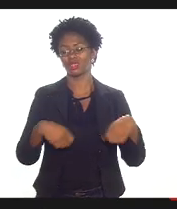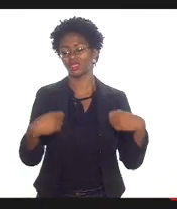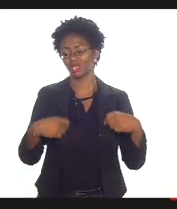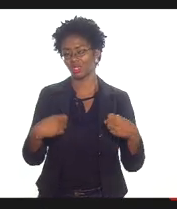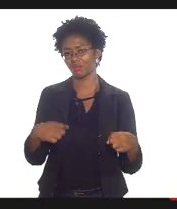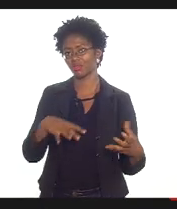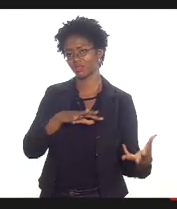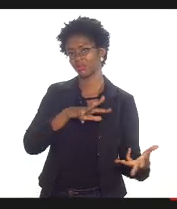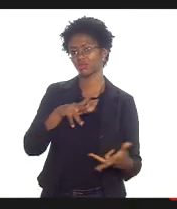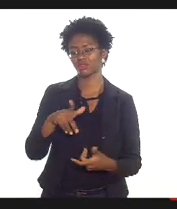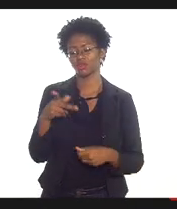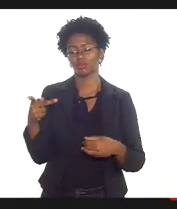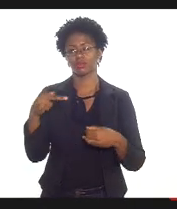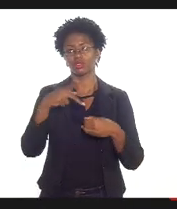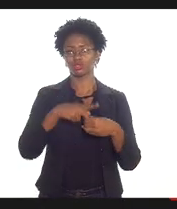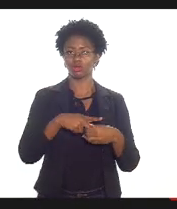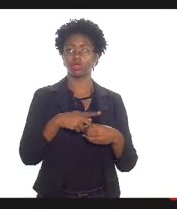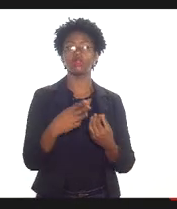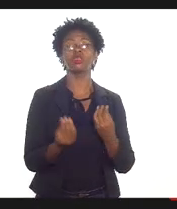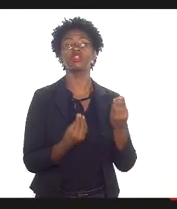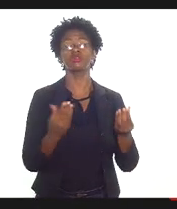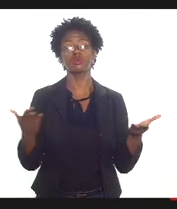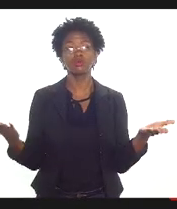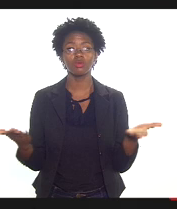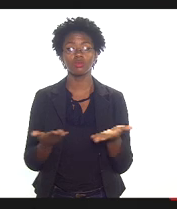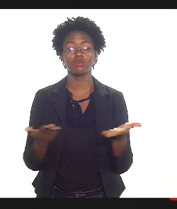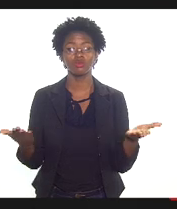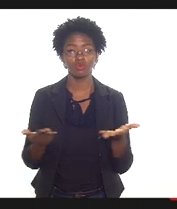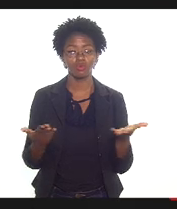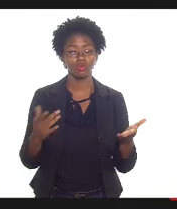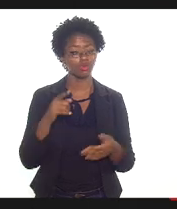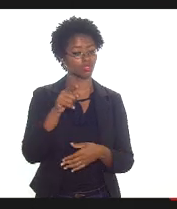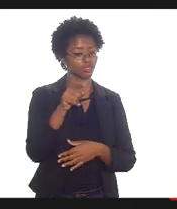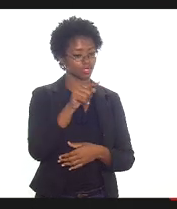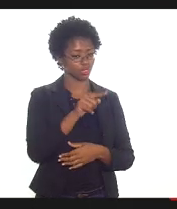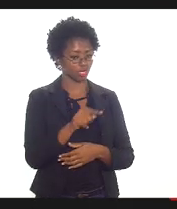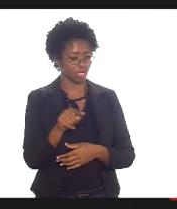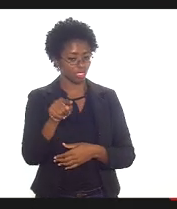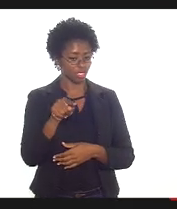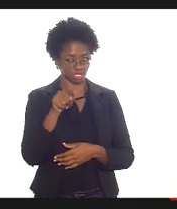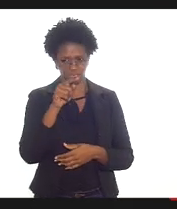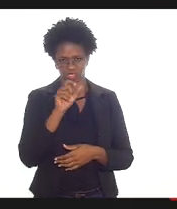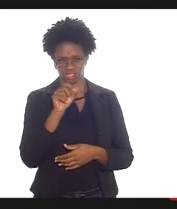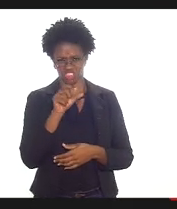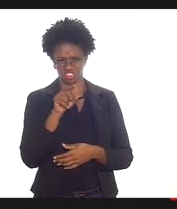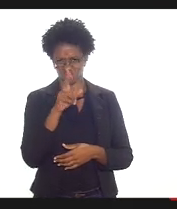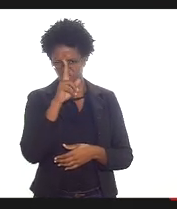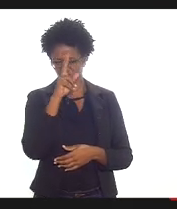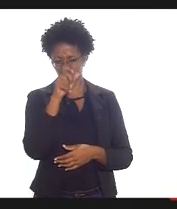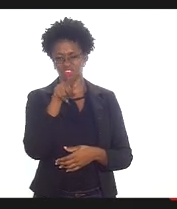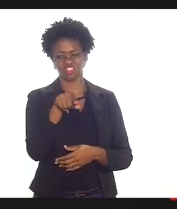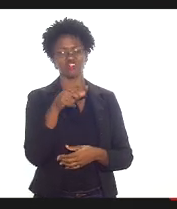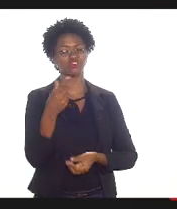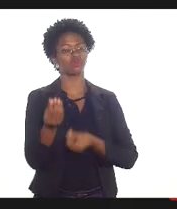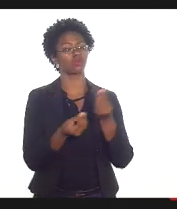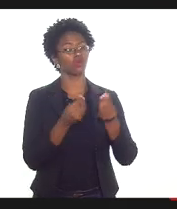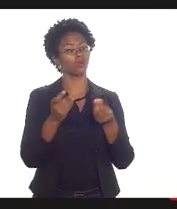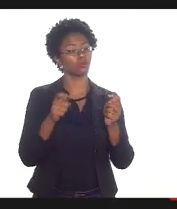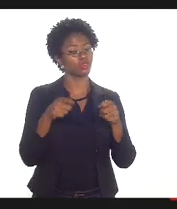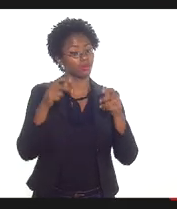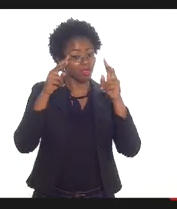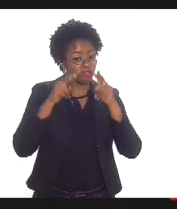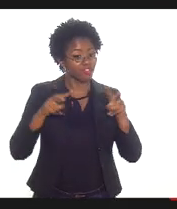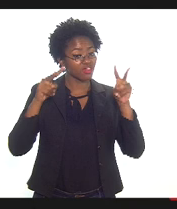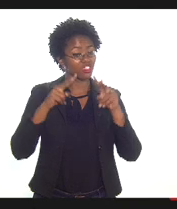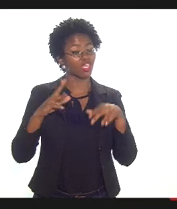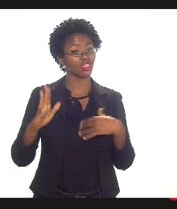petróleo, né? E como hoje, né, nessa linha mais cheia, como é que hoje estão se prevendo essa evolução